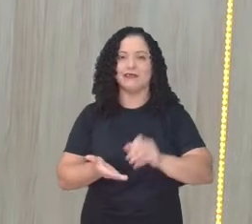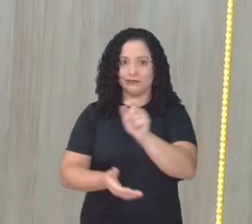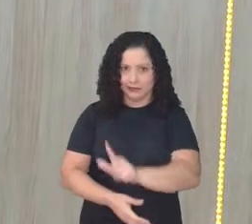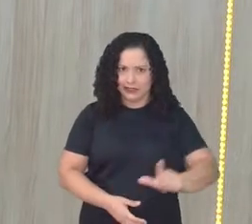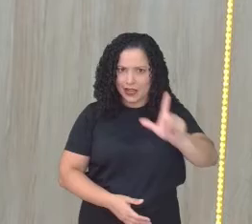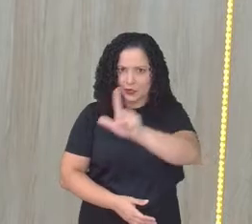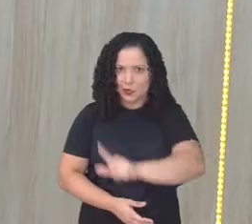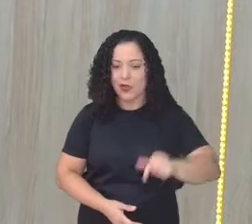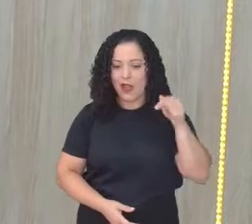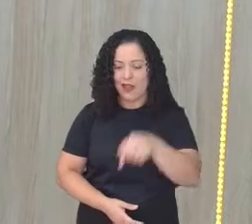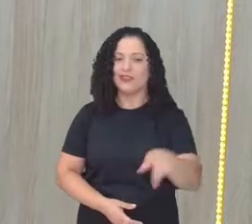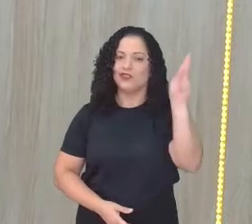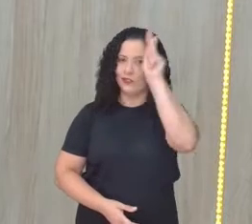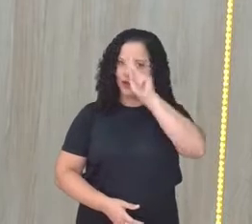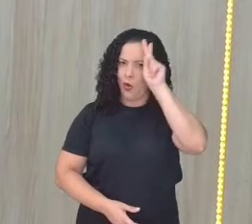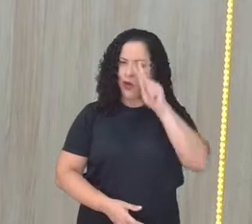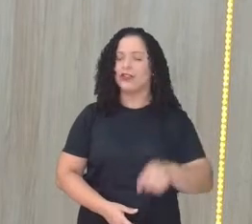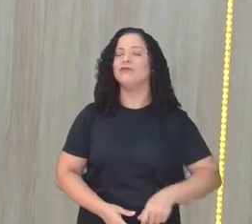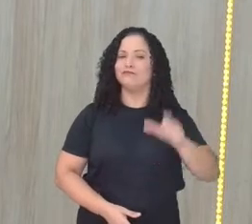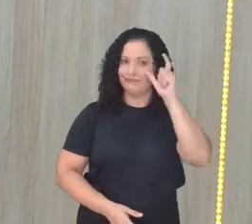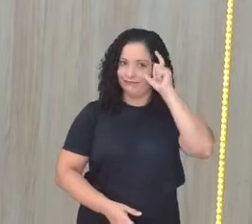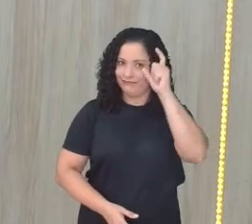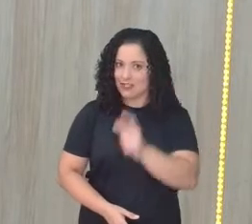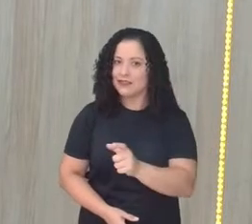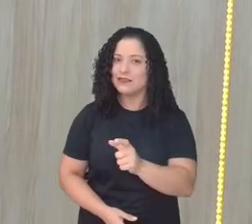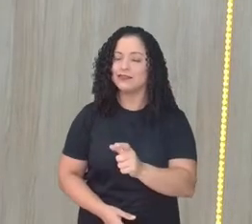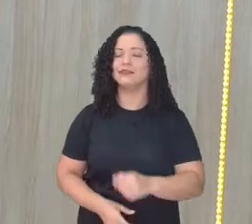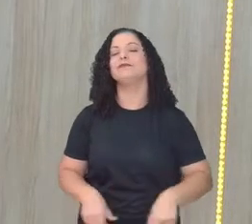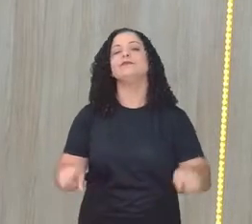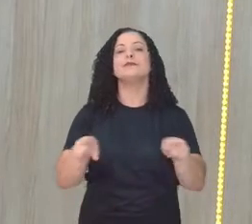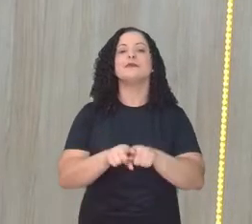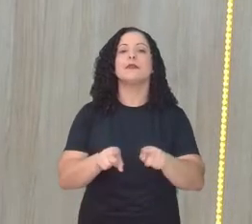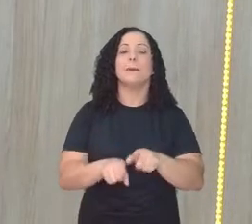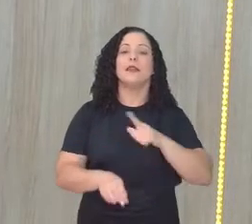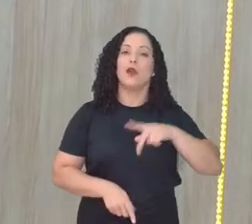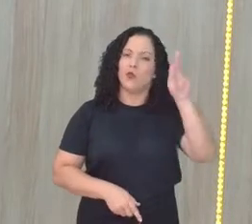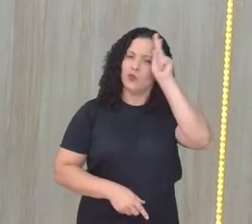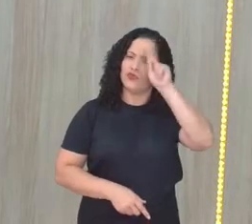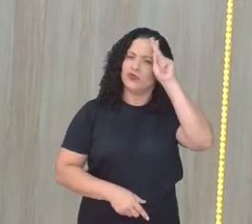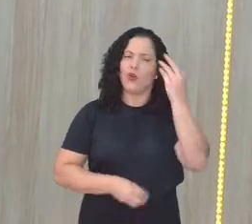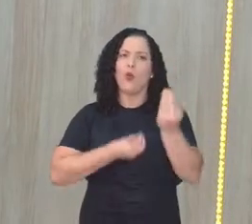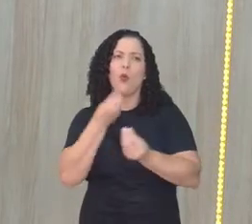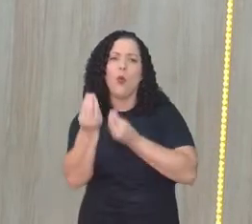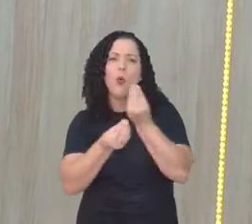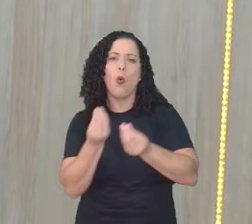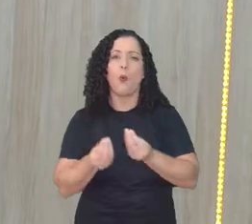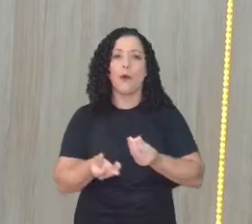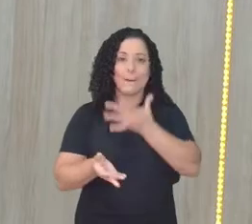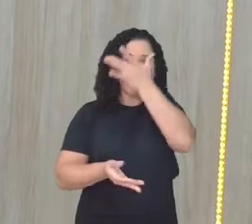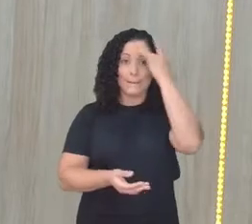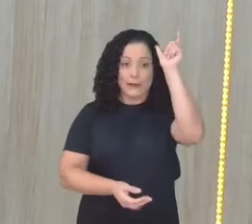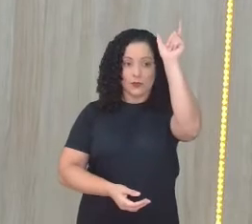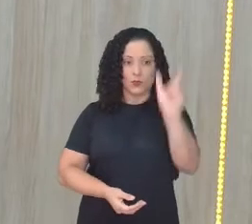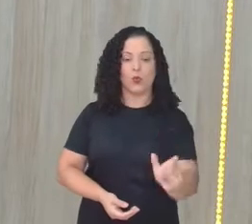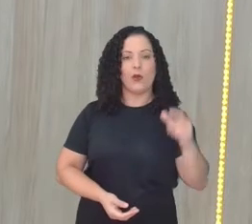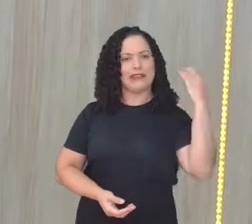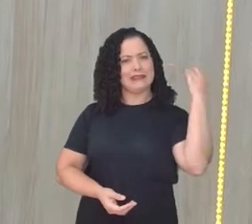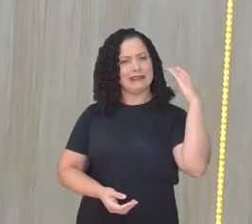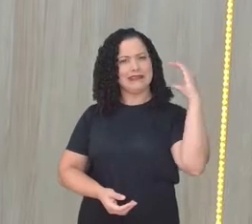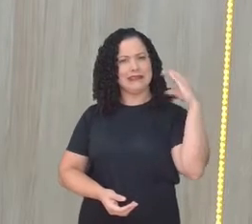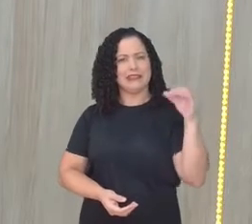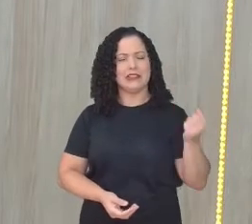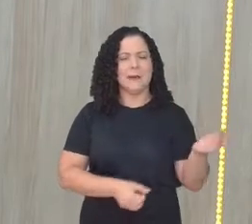né? E tem uma história interessante nessa questão, né, de como o cientista, né, ele